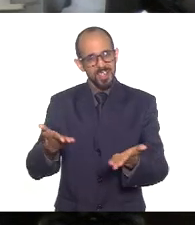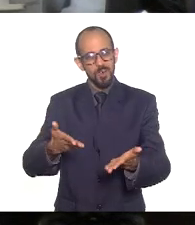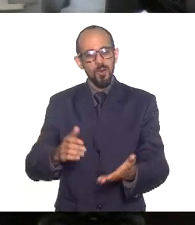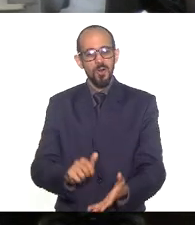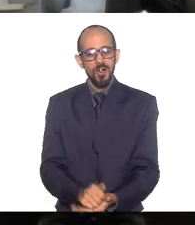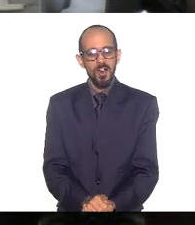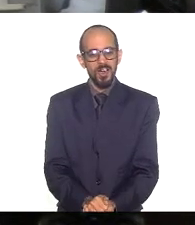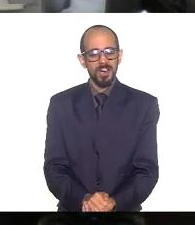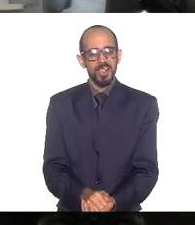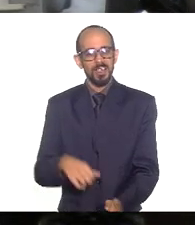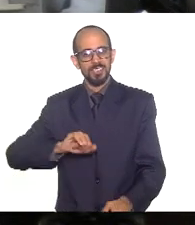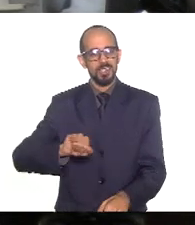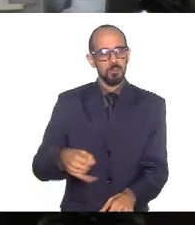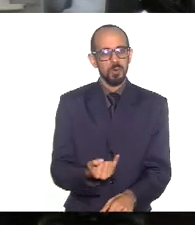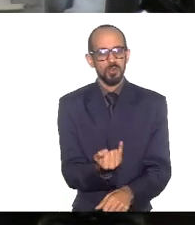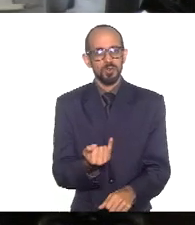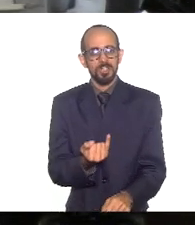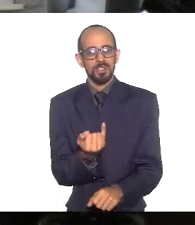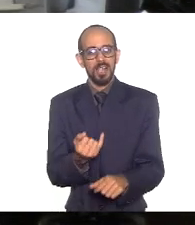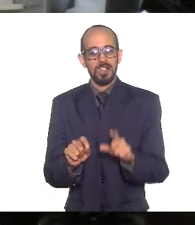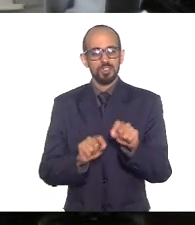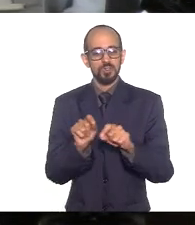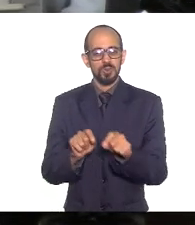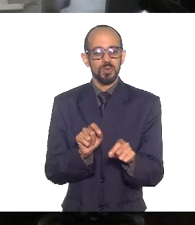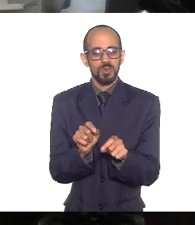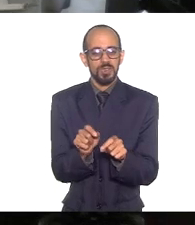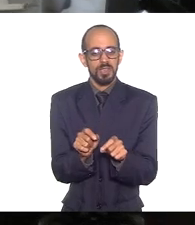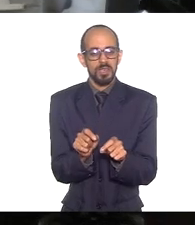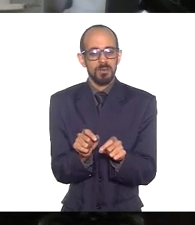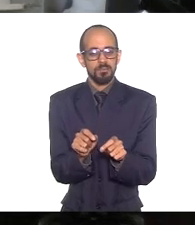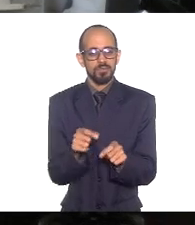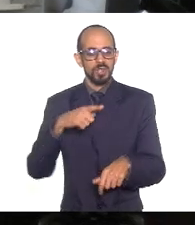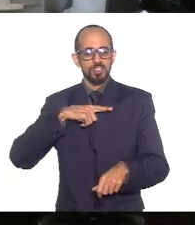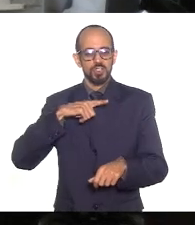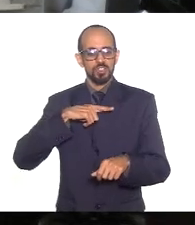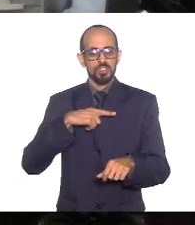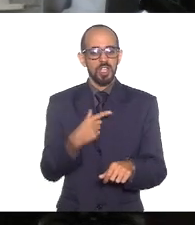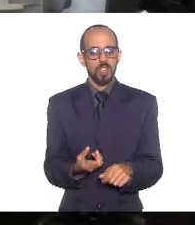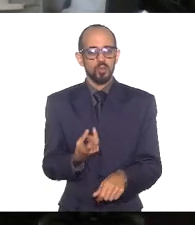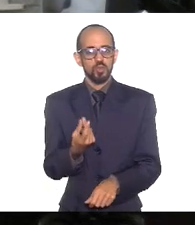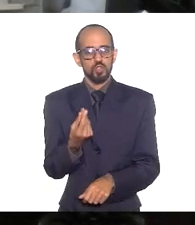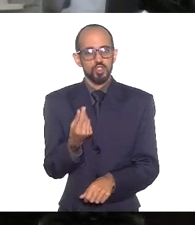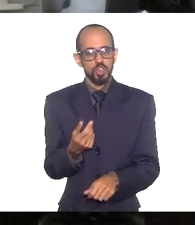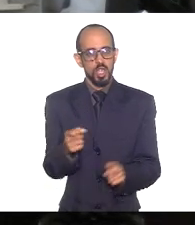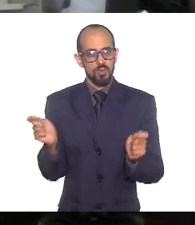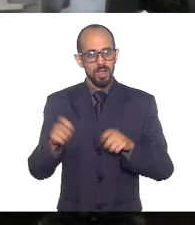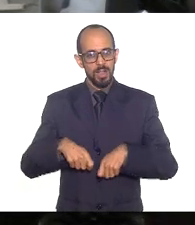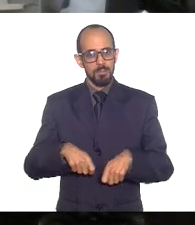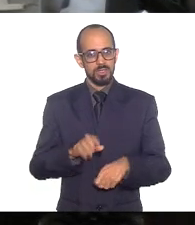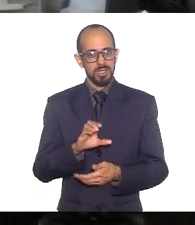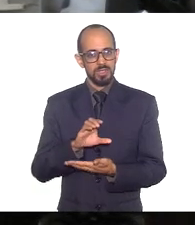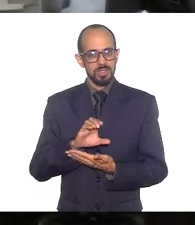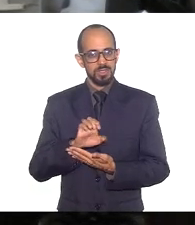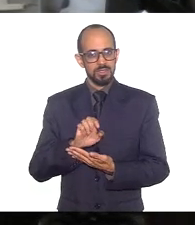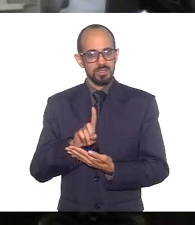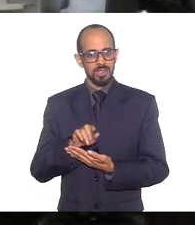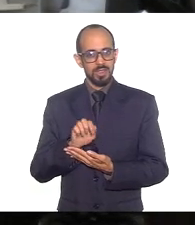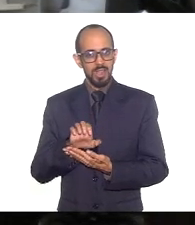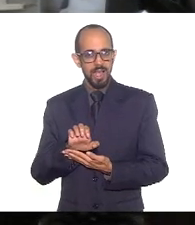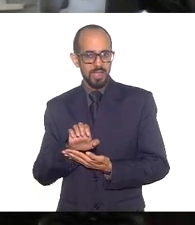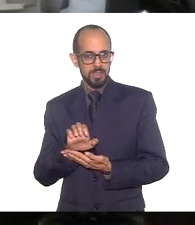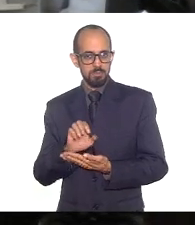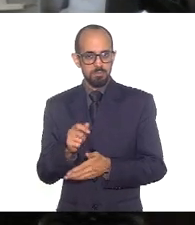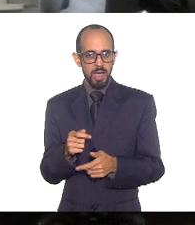se perdermos essa oportunidade a história não vai nos perdoar e pulverizar mas o dinheiro ler curso da Cedae para atender interesses políticos de